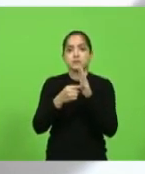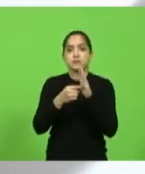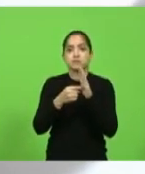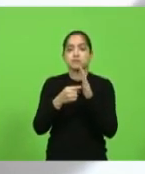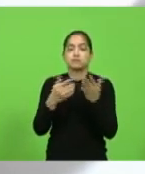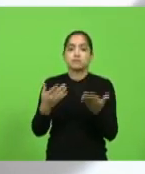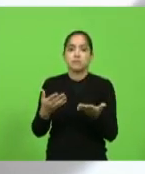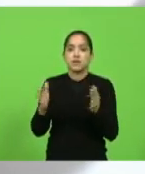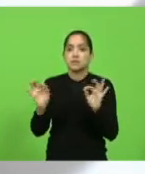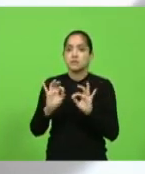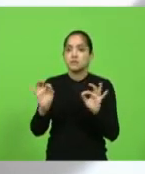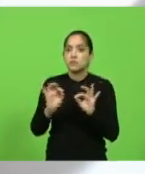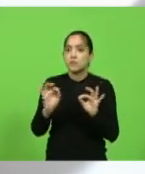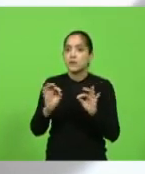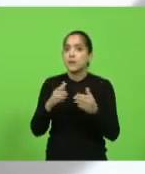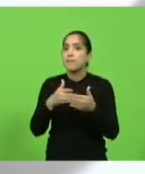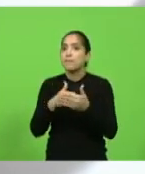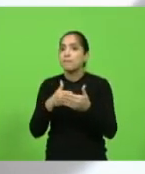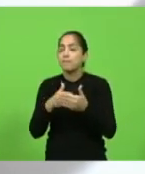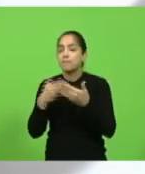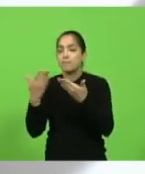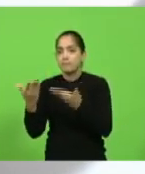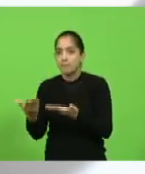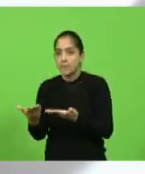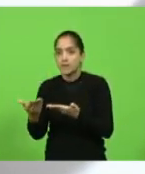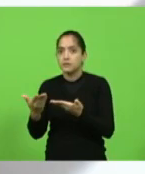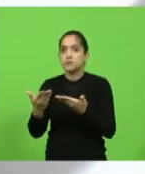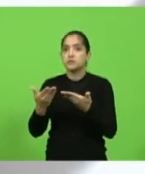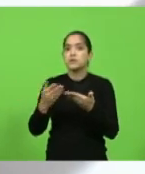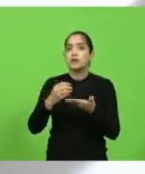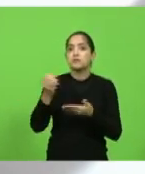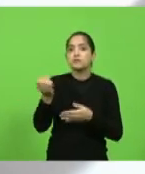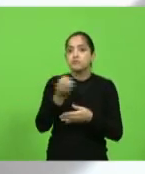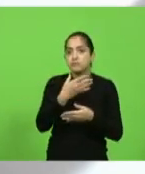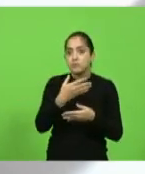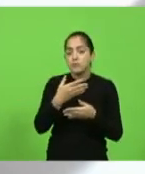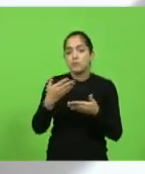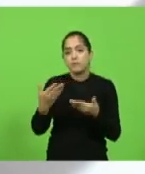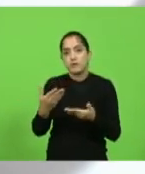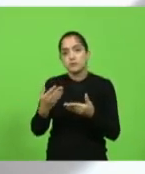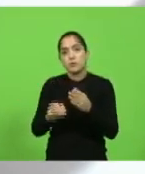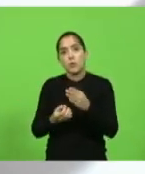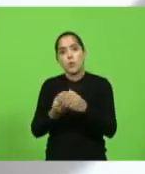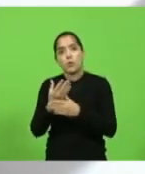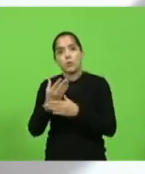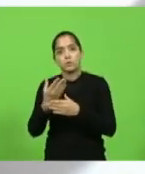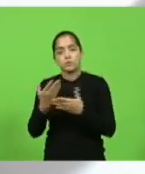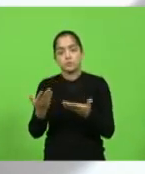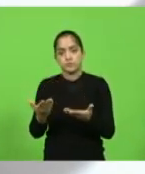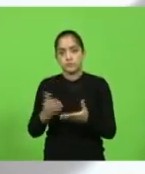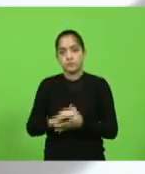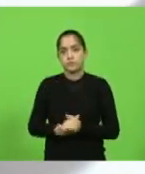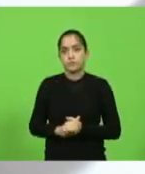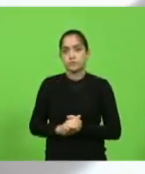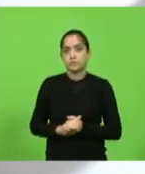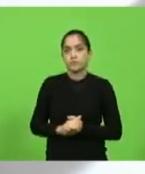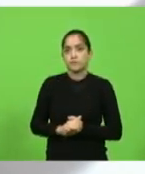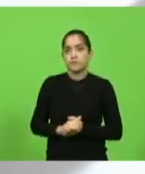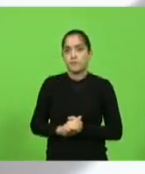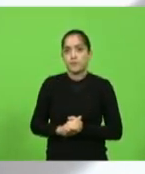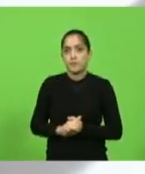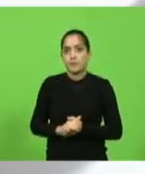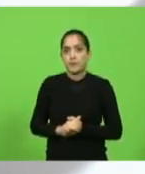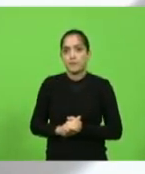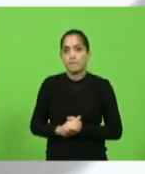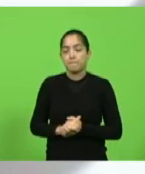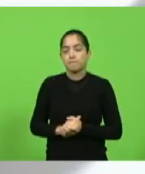em face da constatação de elementos novos, o ressurgimento da causa. Sucesso seria